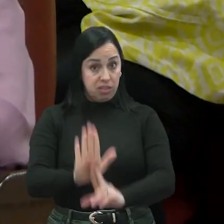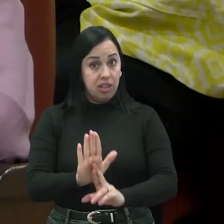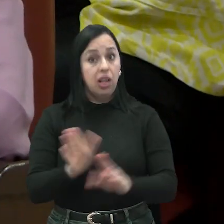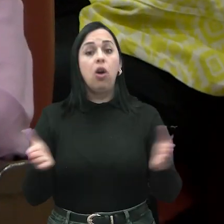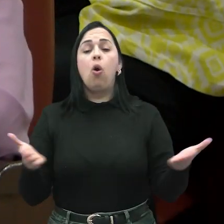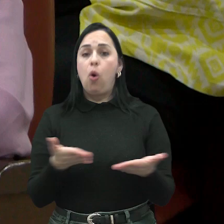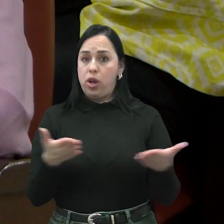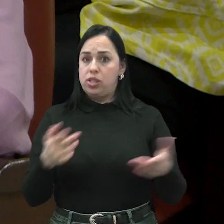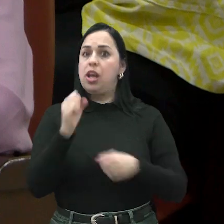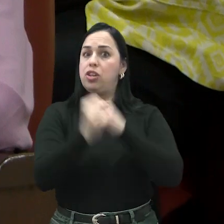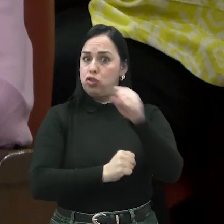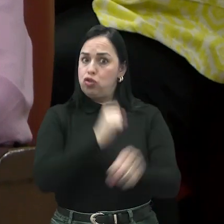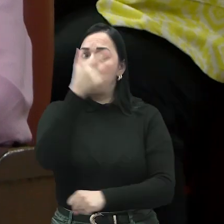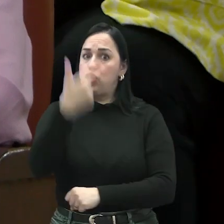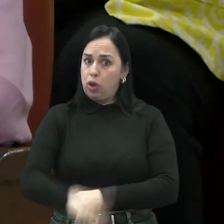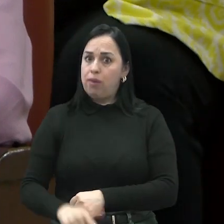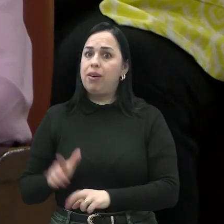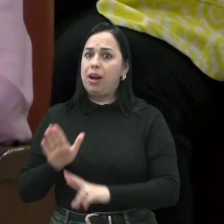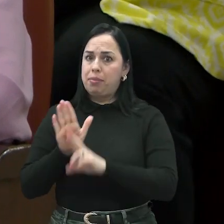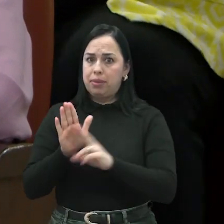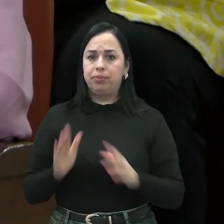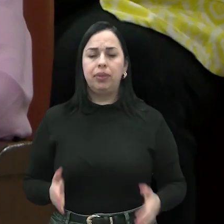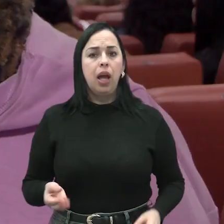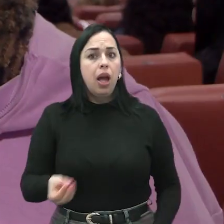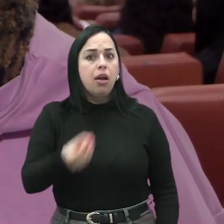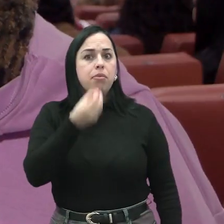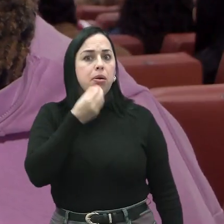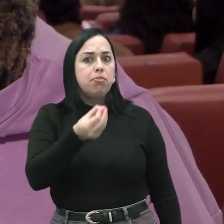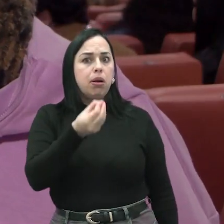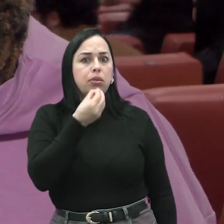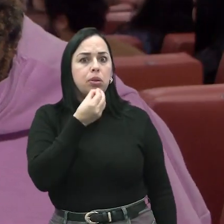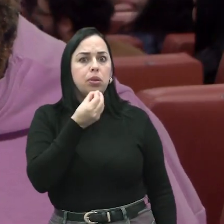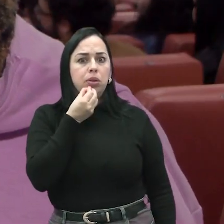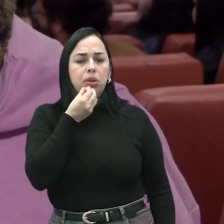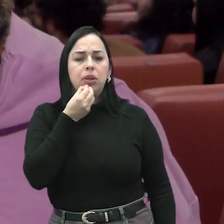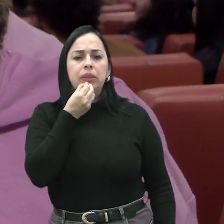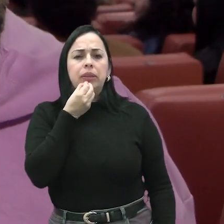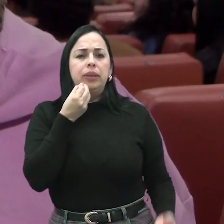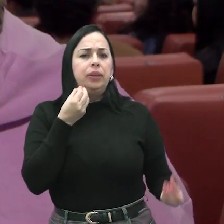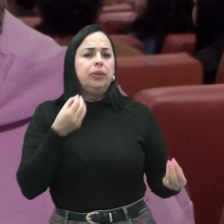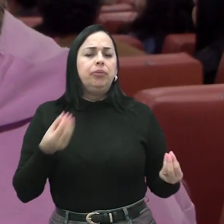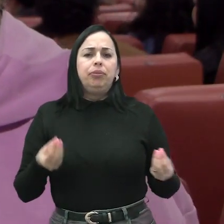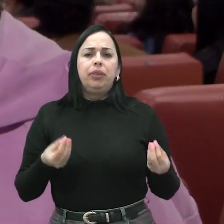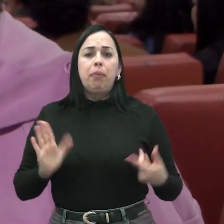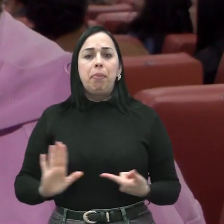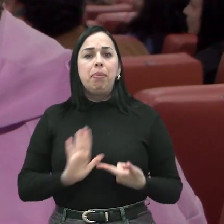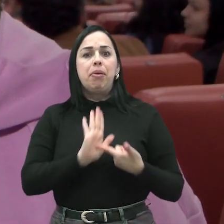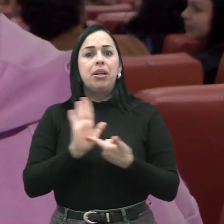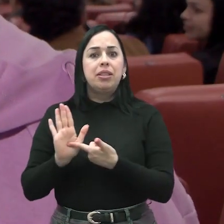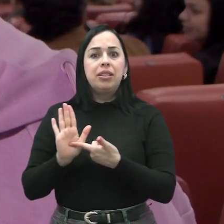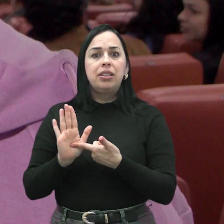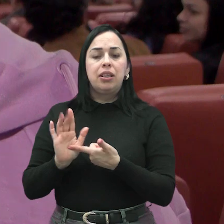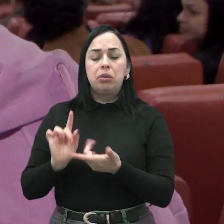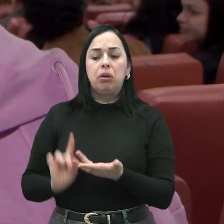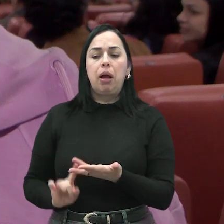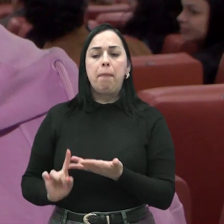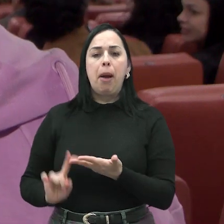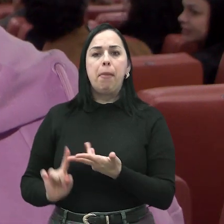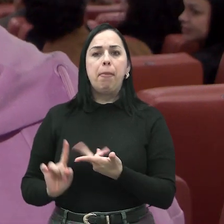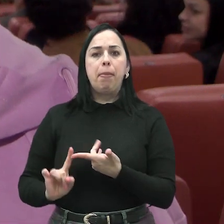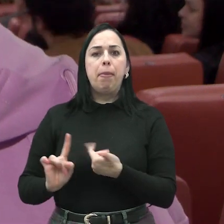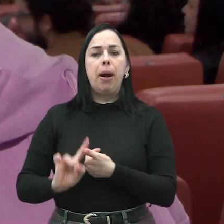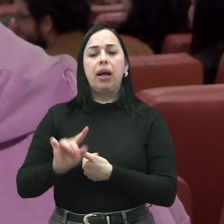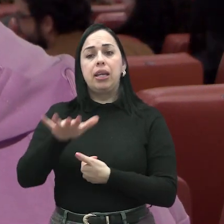Neste ano terá essa oportunidade mais uma vez. É uma oportunidade da gente mostrar todas